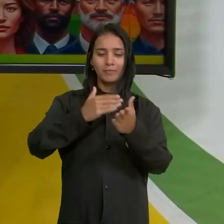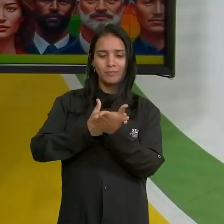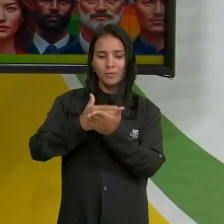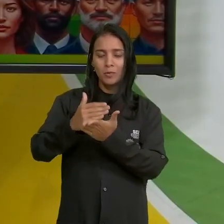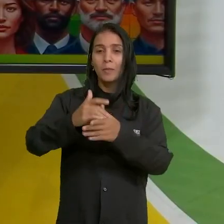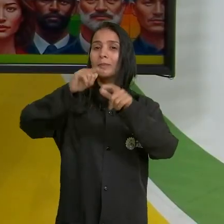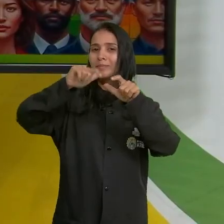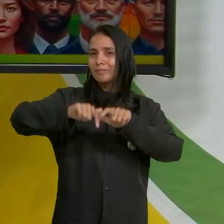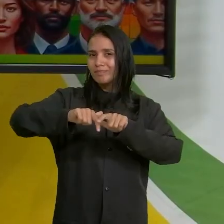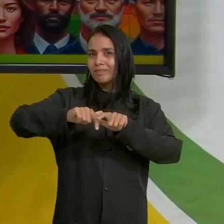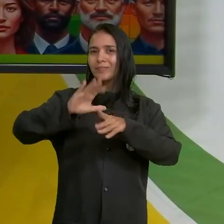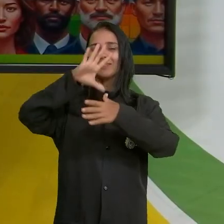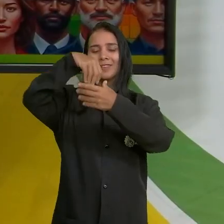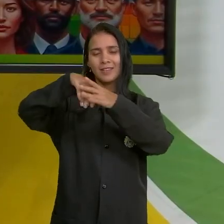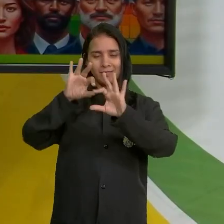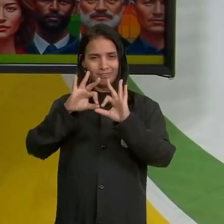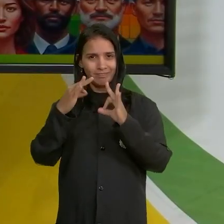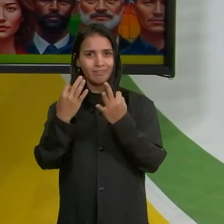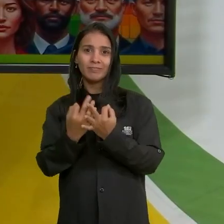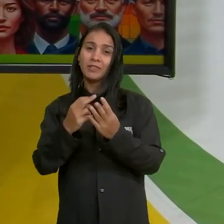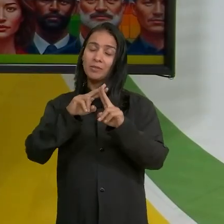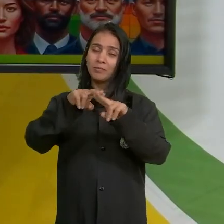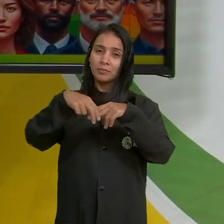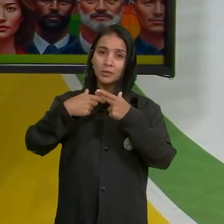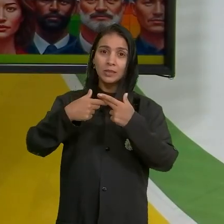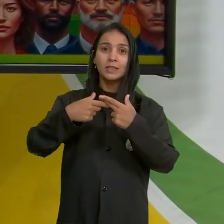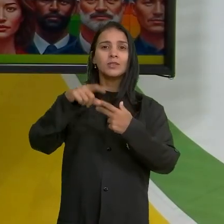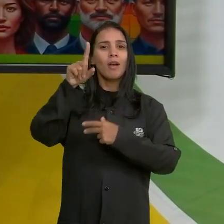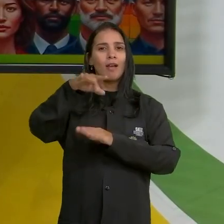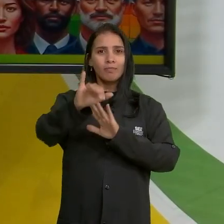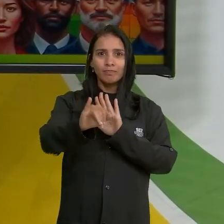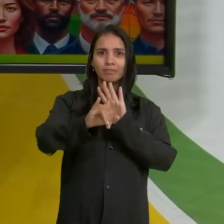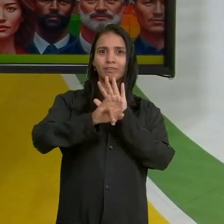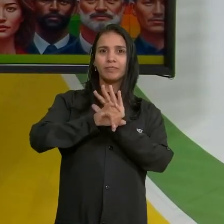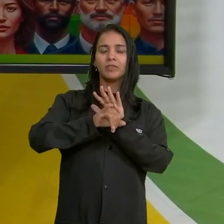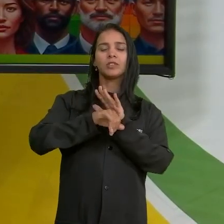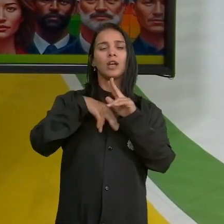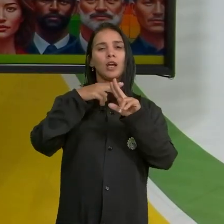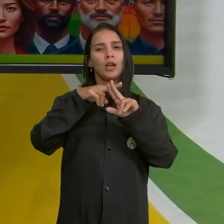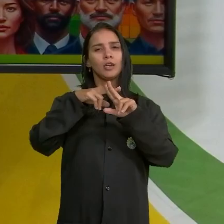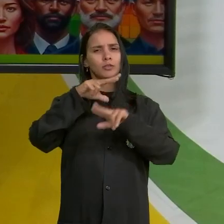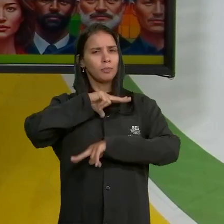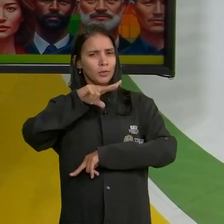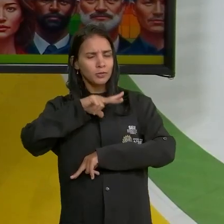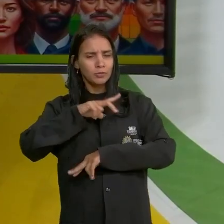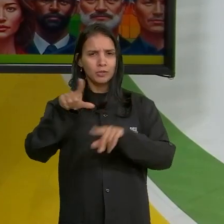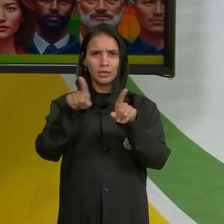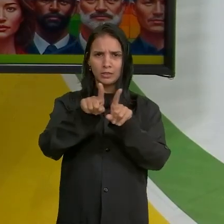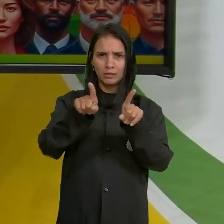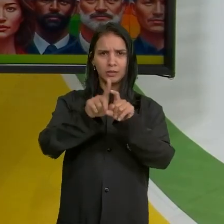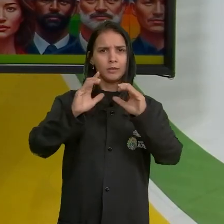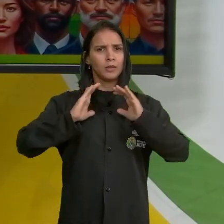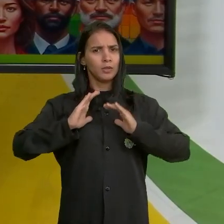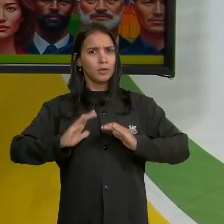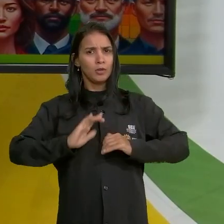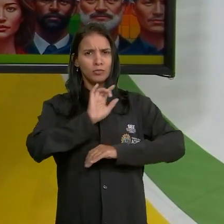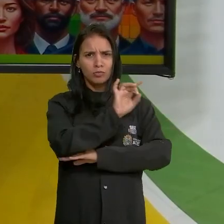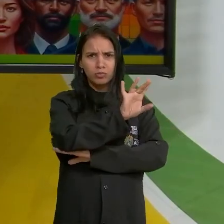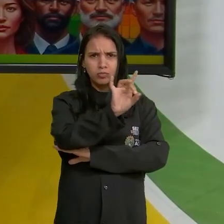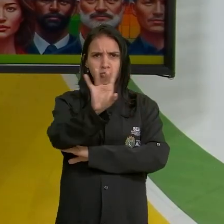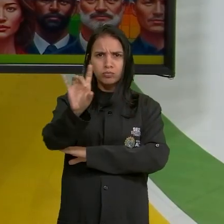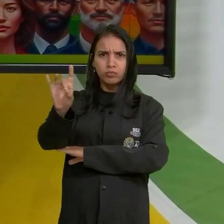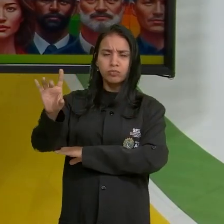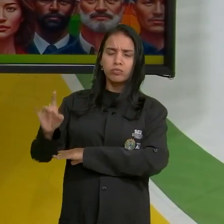familiar. Então, isso acaba correspondendo à identidade, às particularidades, o comportamento de cada um,